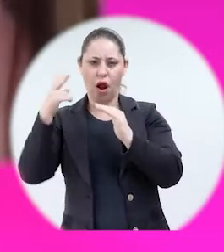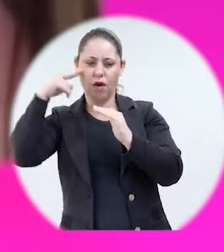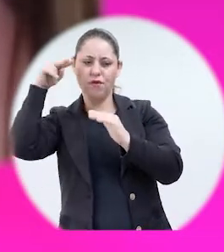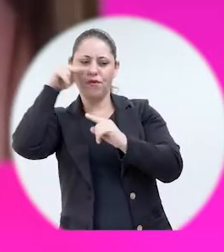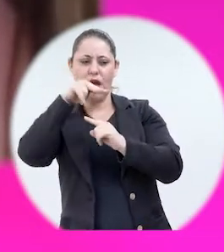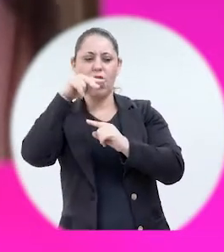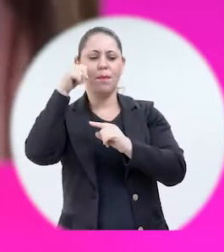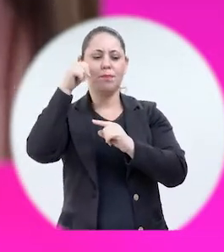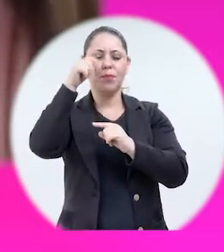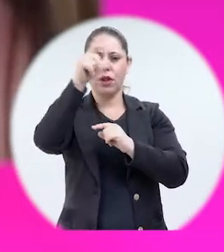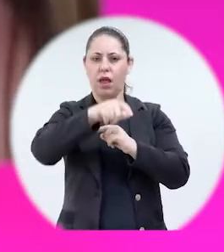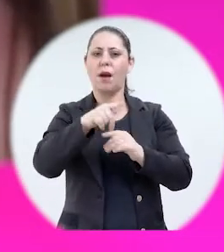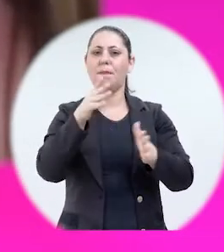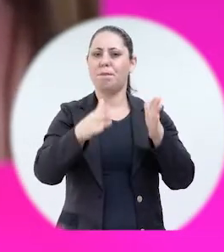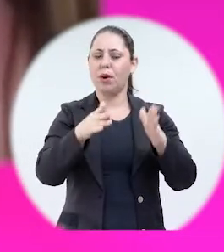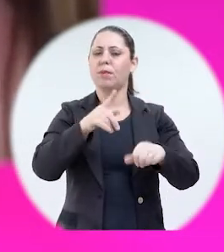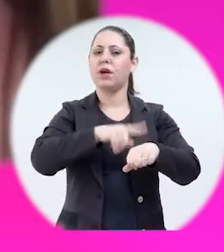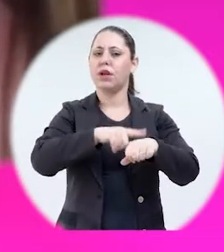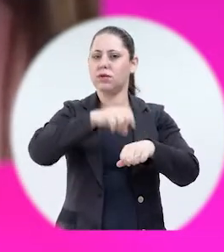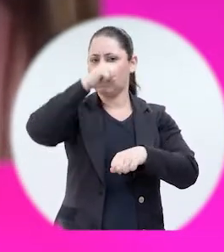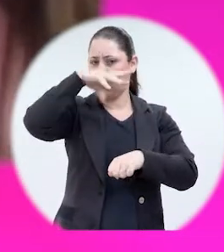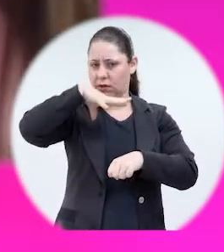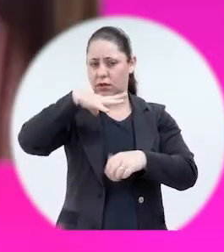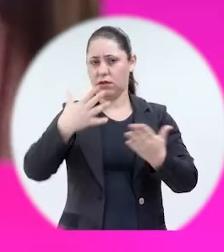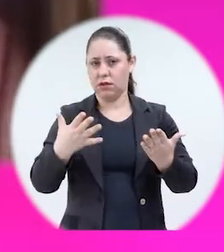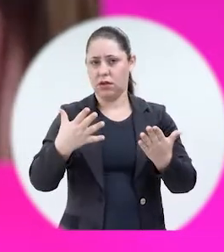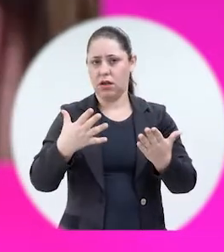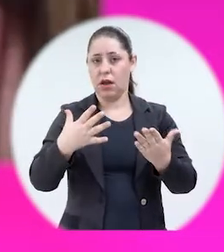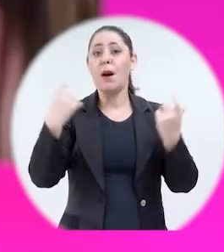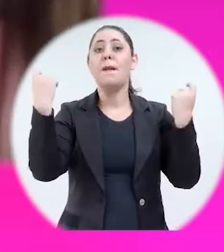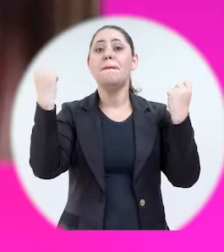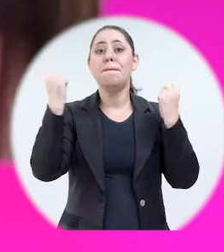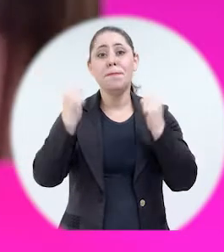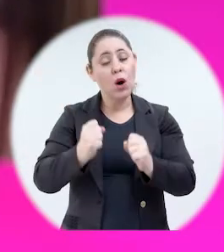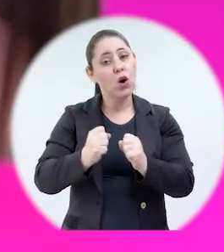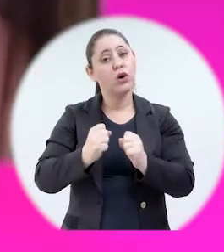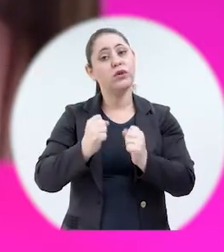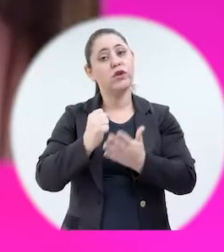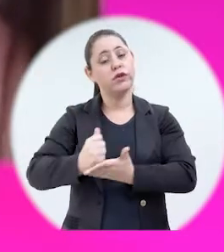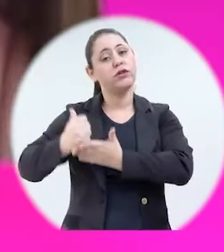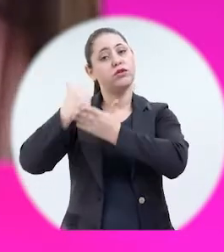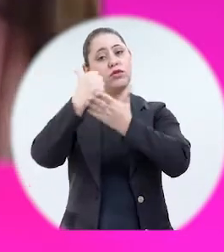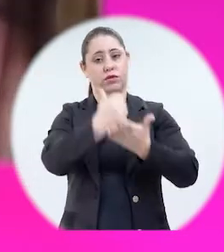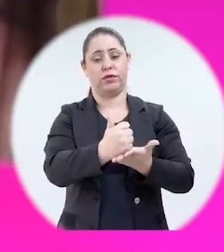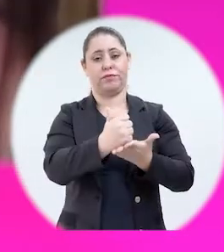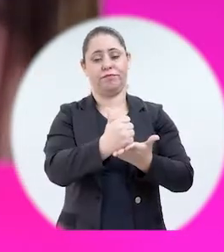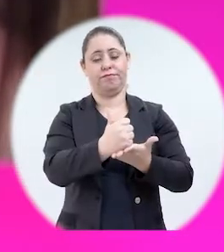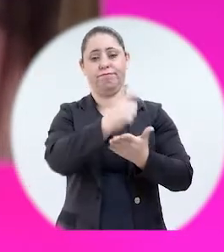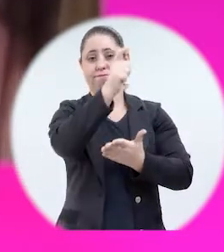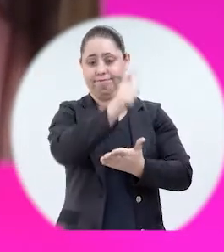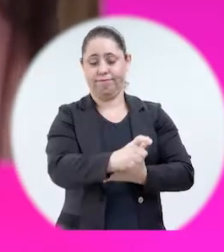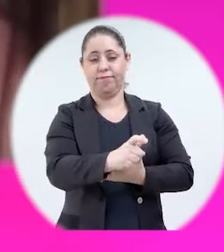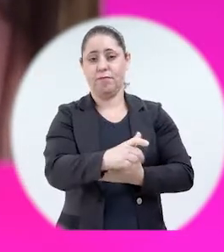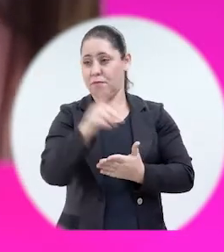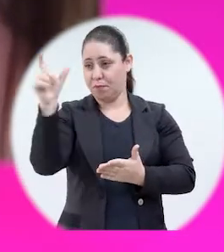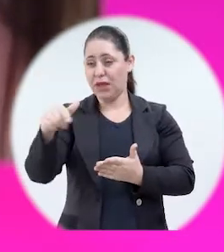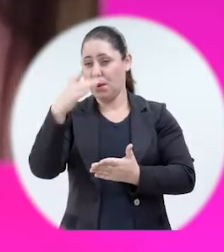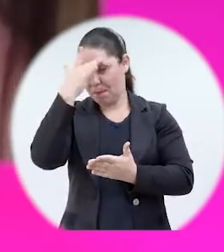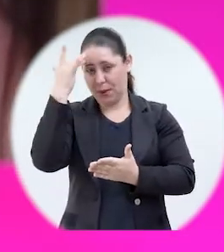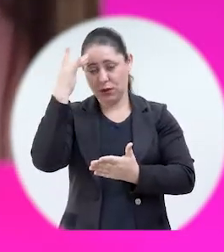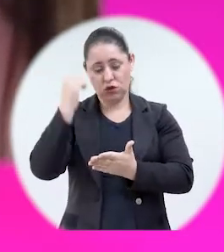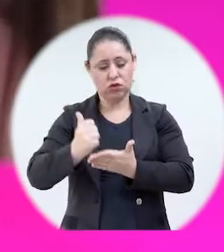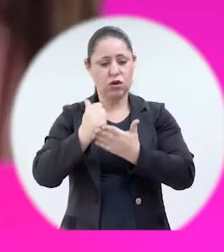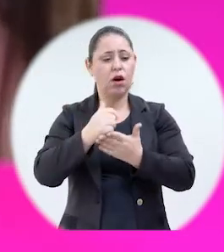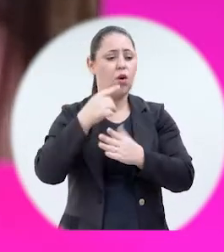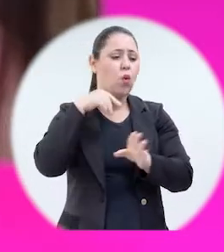ver que essa mulher está passando por uma situação de violência, ele pode ajudar, né? Essa pessoa, ela pode ajudar,